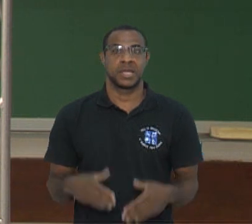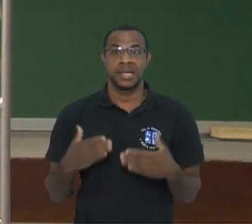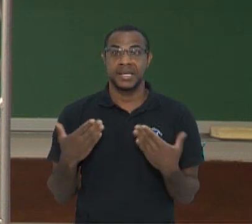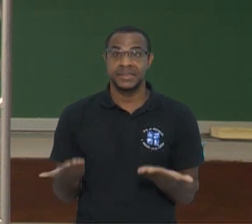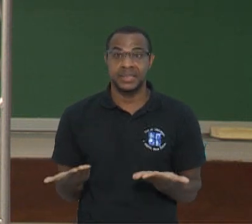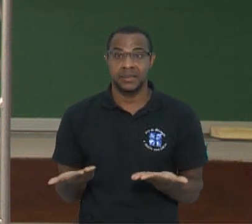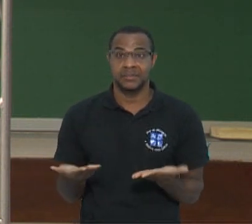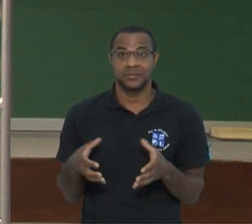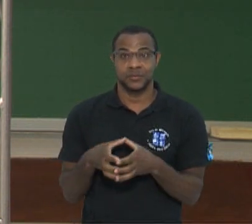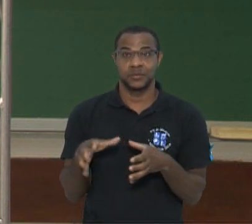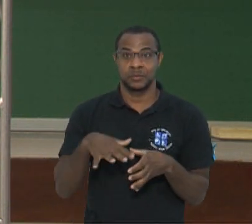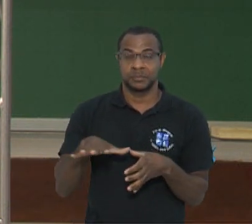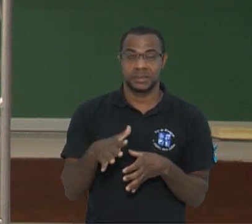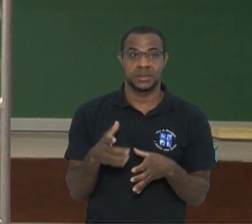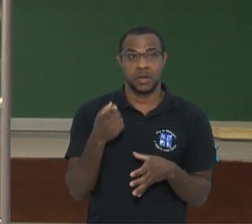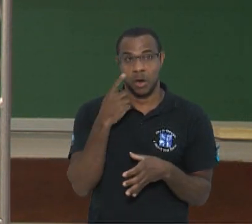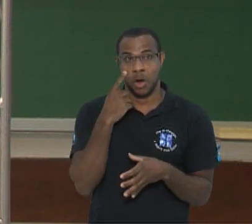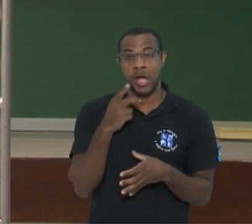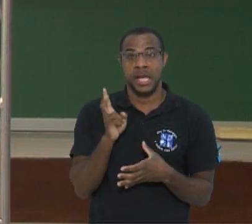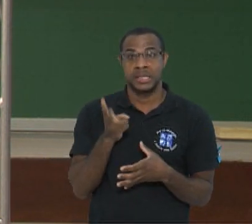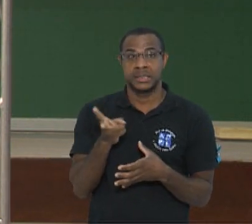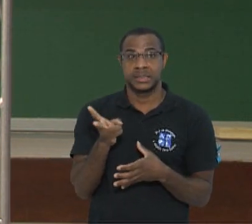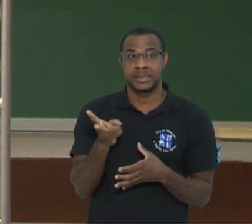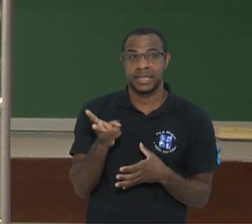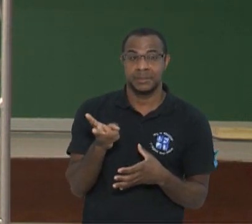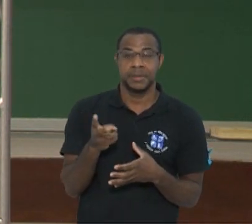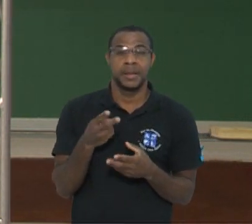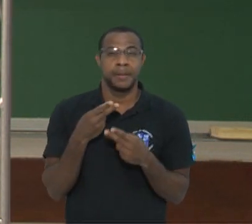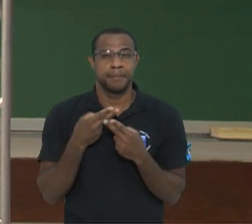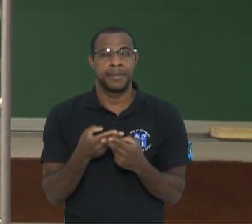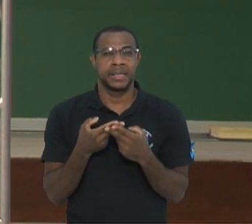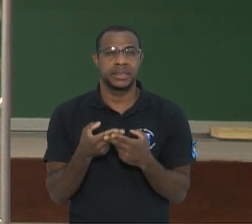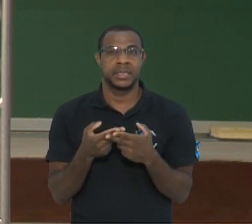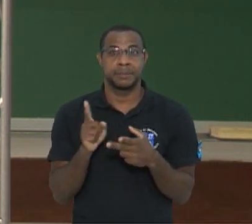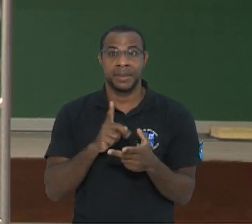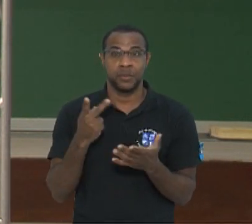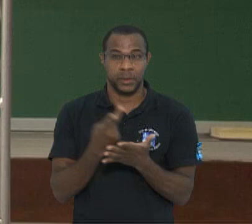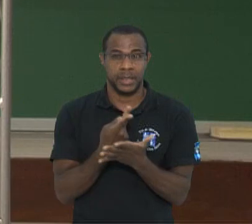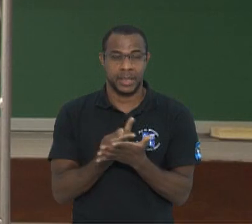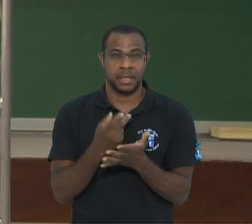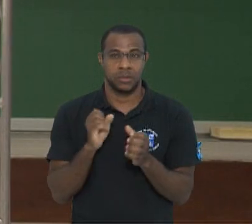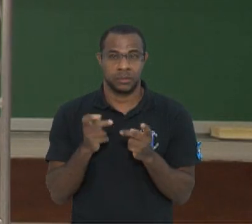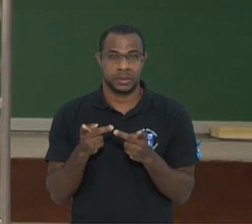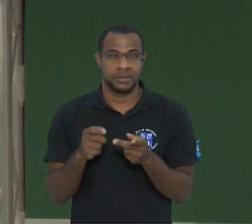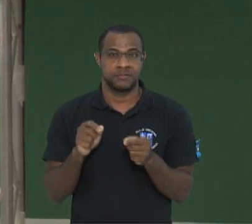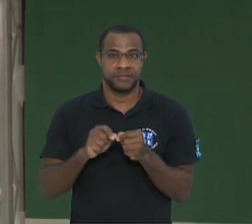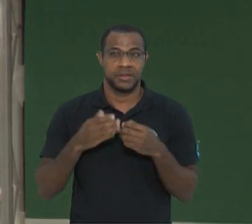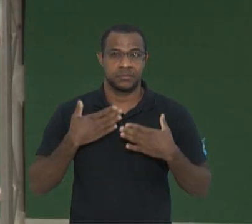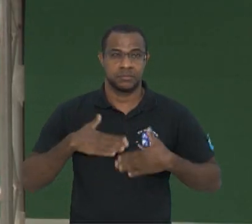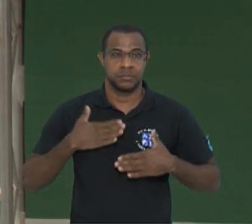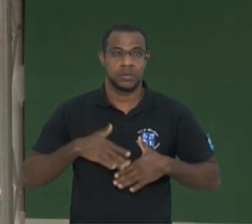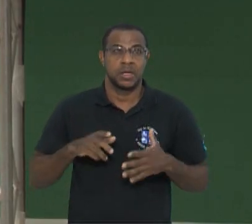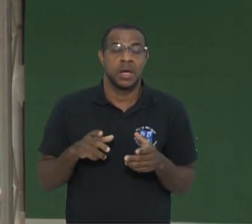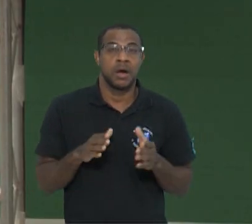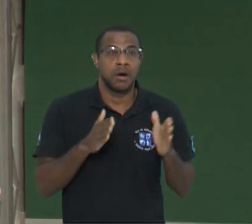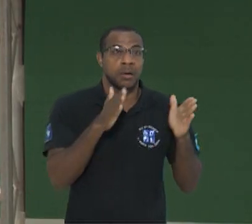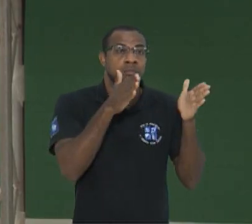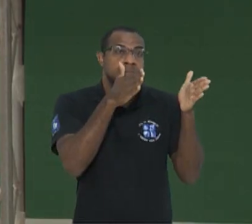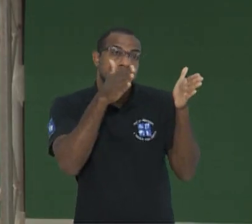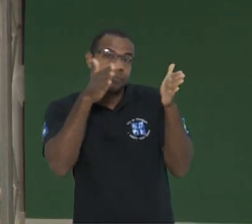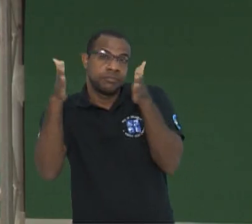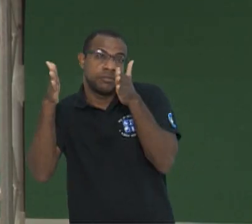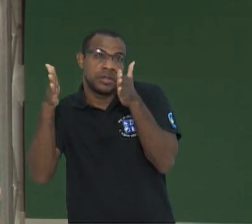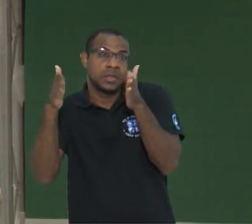Então, turminha, vamos lá? Sempre com bastante paciência para não errar no exercício, tá? Então, primeiro passo, nós